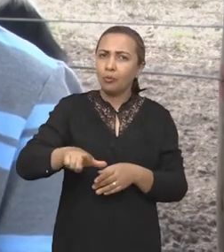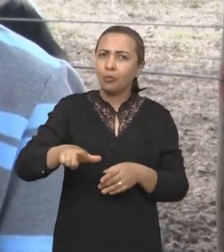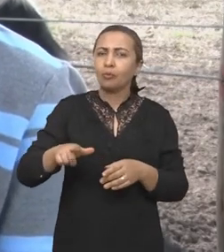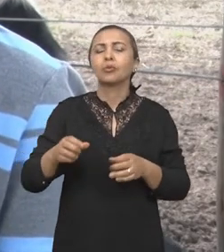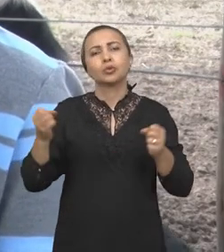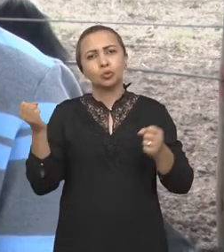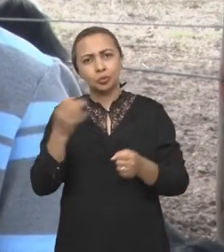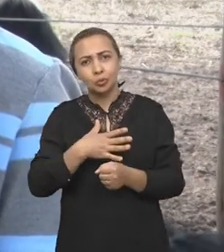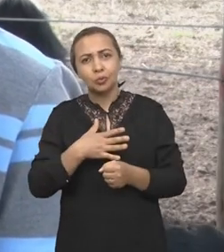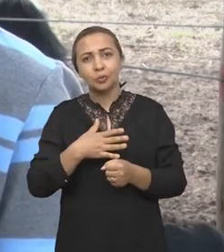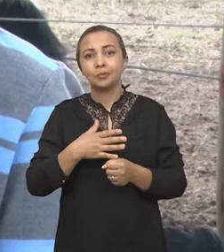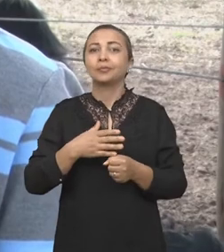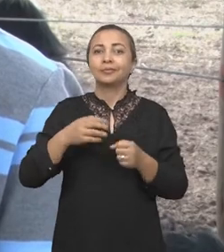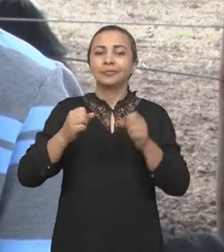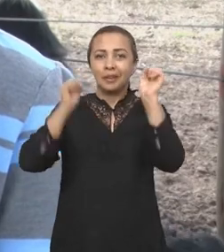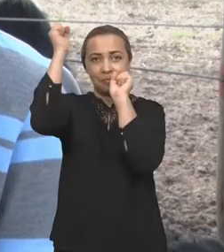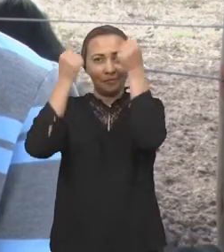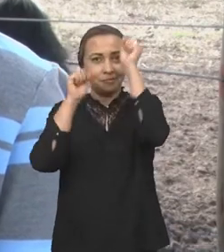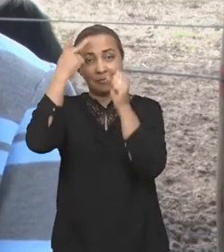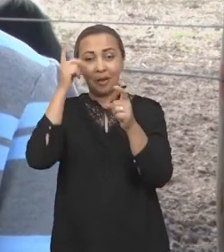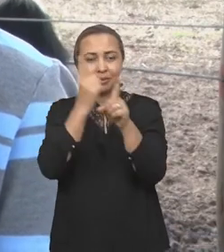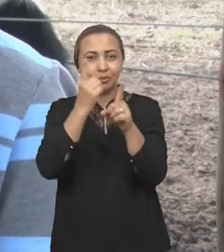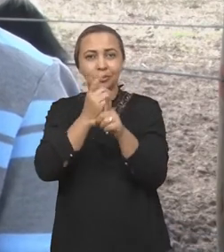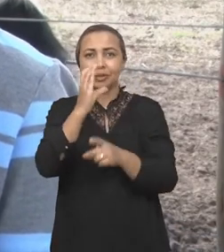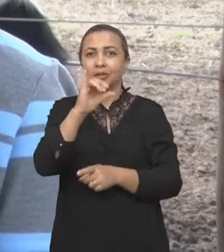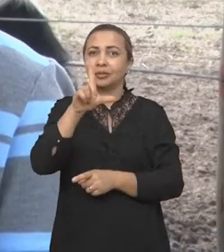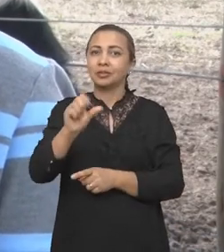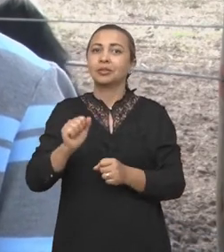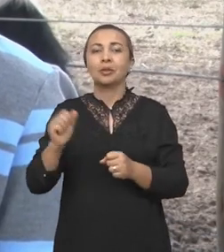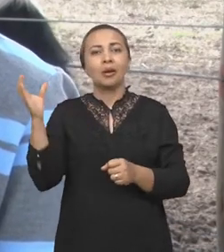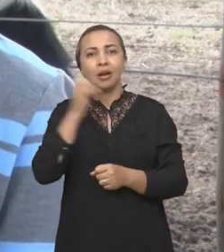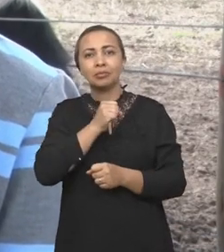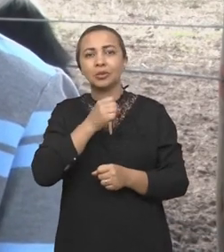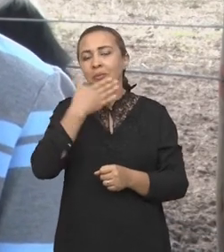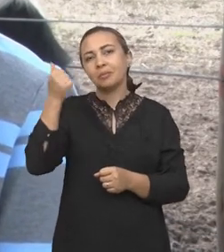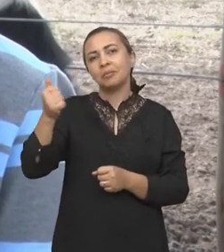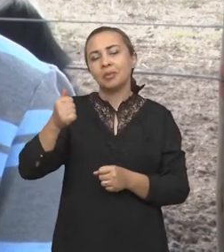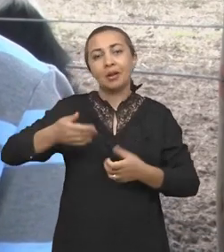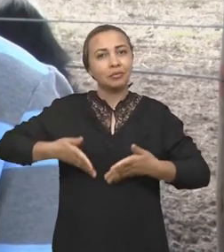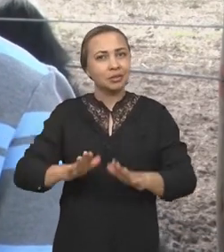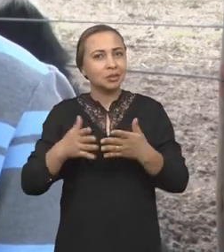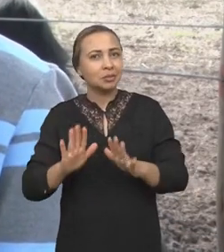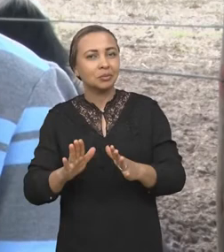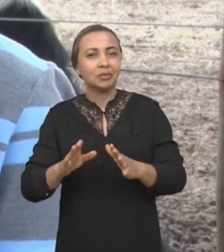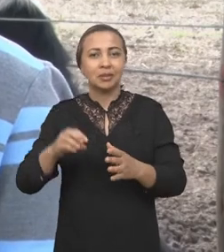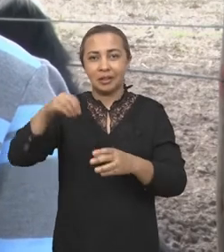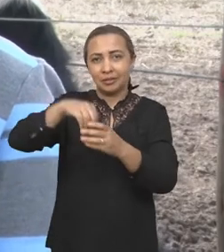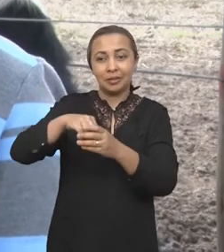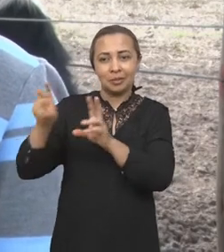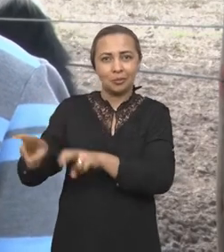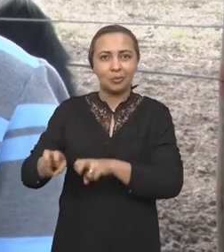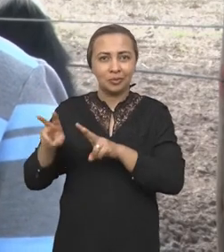equipamentos para poder identificar esse cio de forma automática e melhorar a eficiência reprodutiva dentro